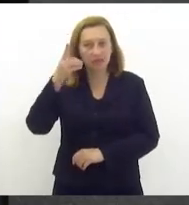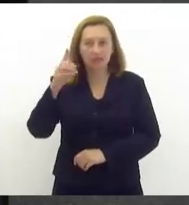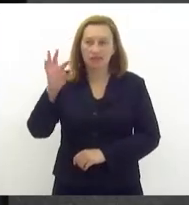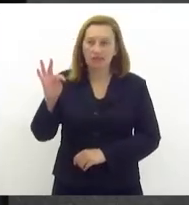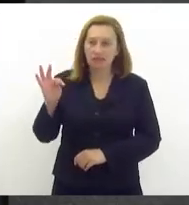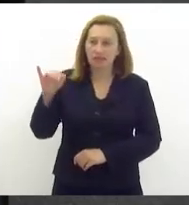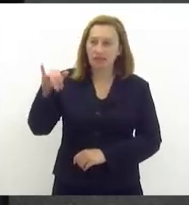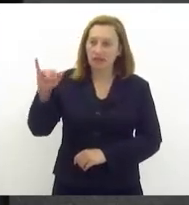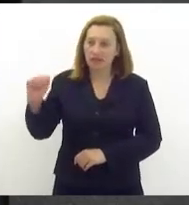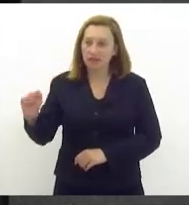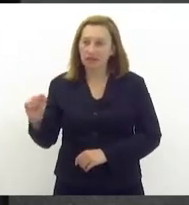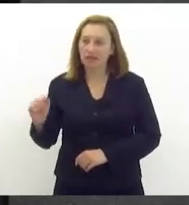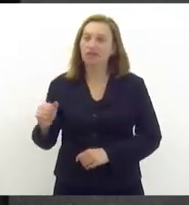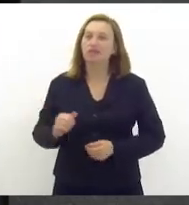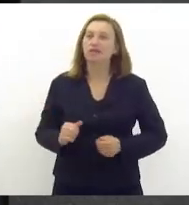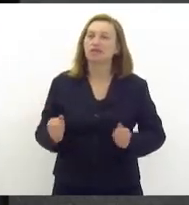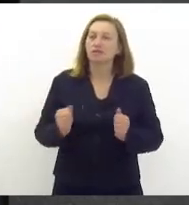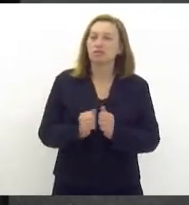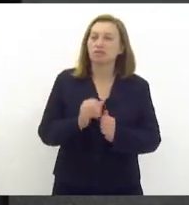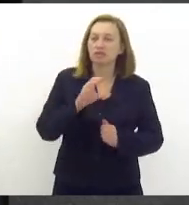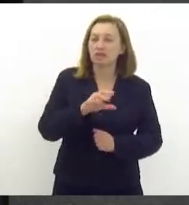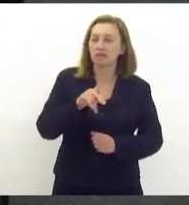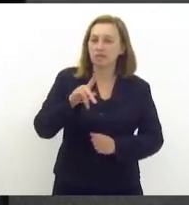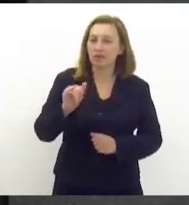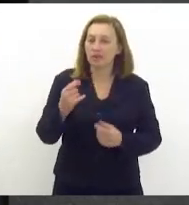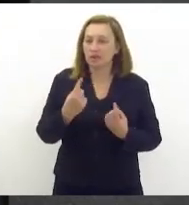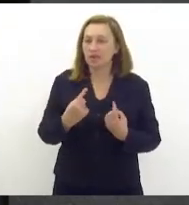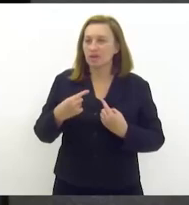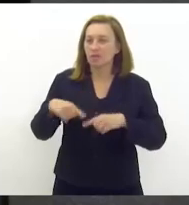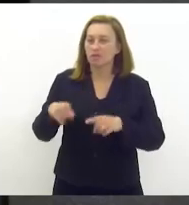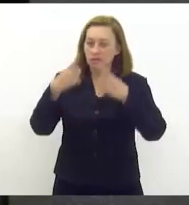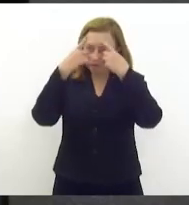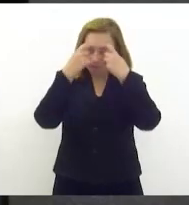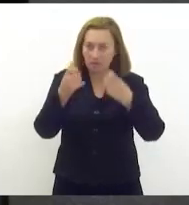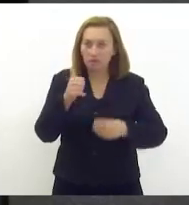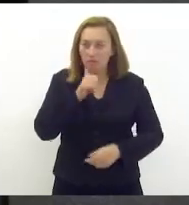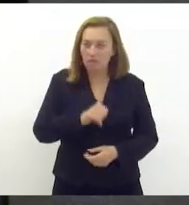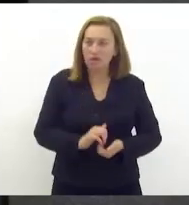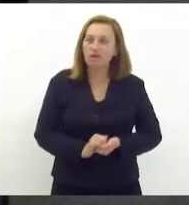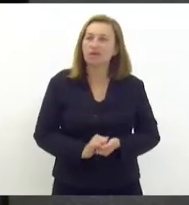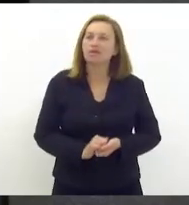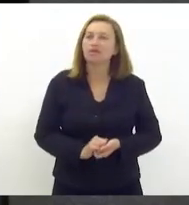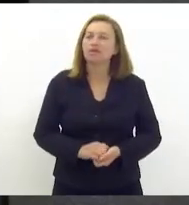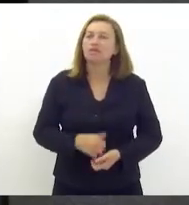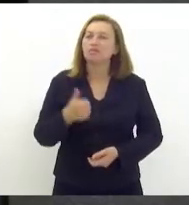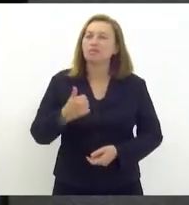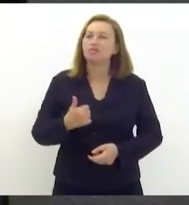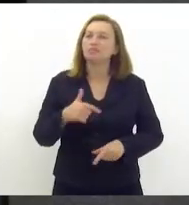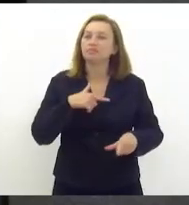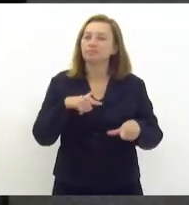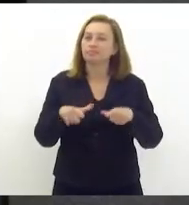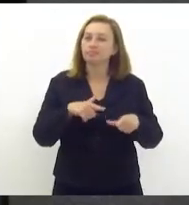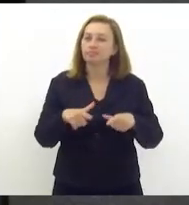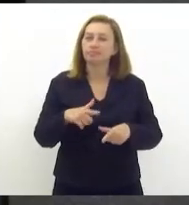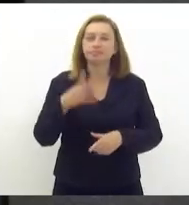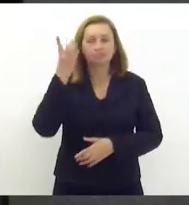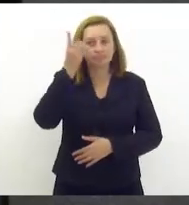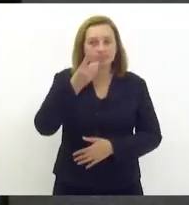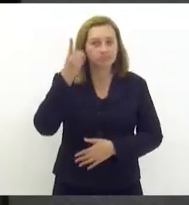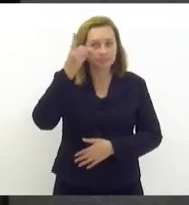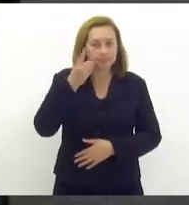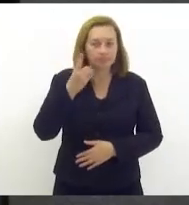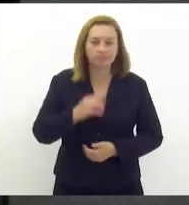conosco na CPI da violência contra mulher que no nosso primeiro mandato Deputado